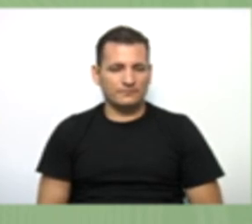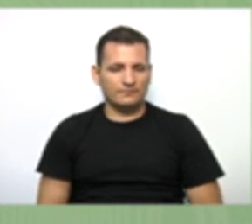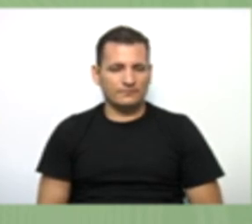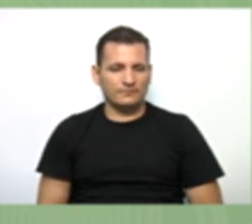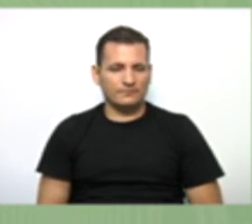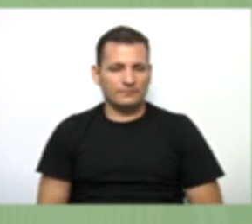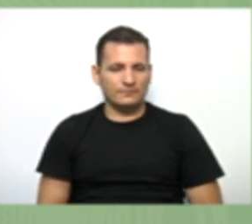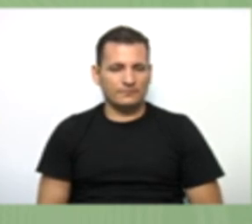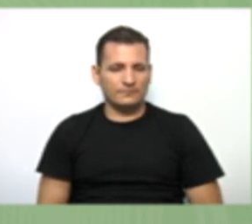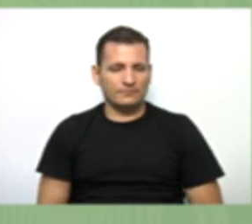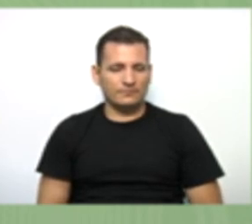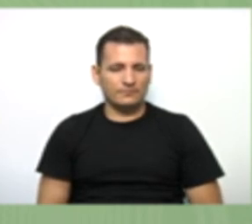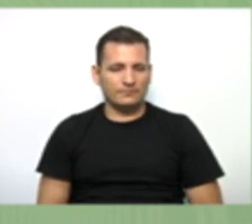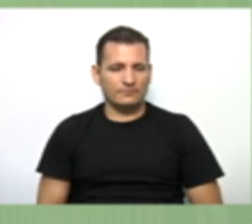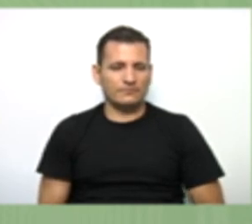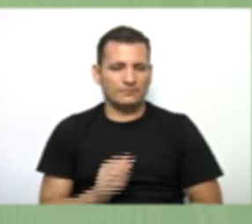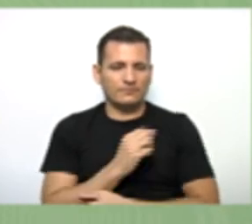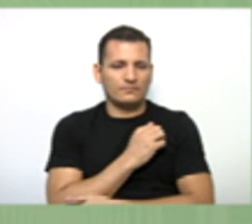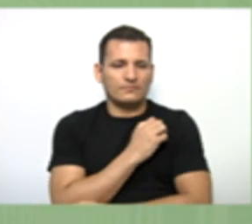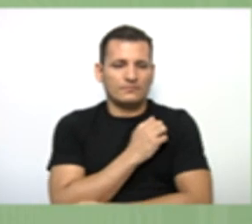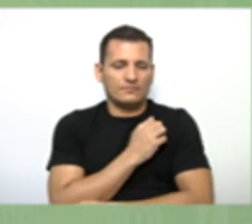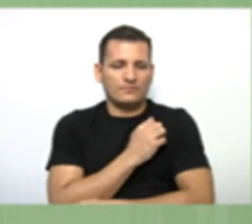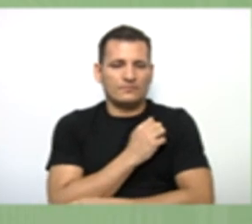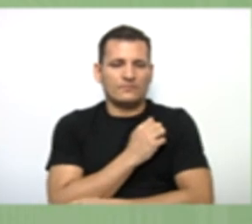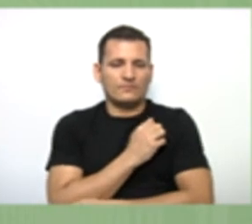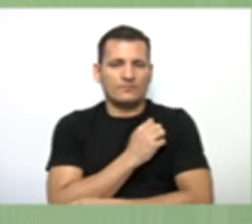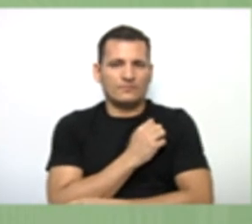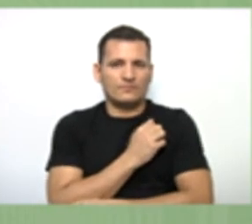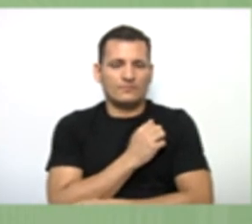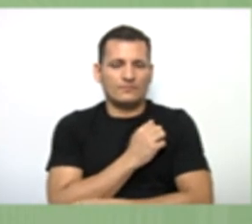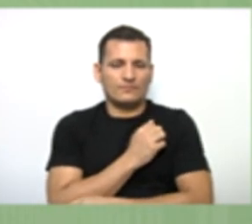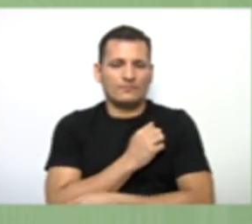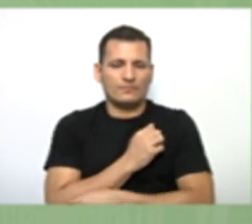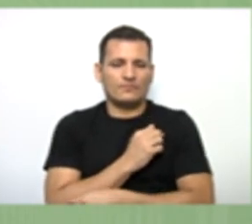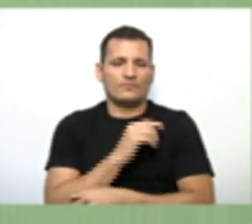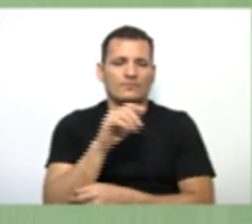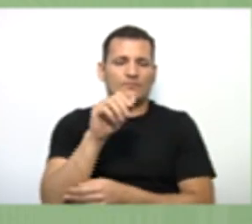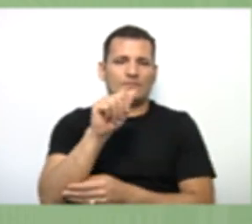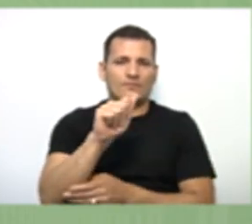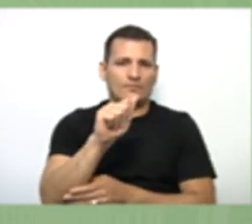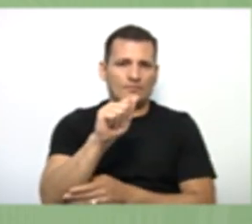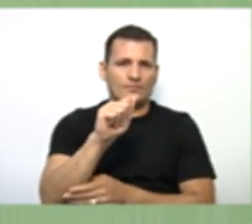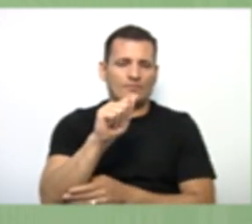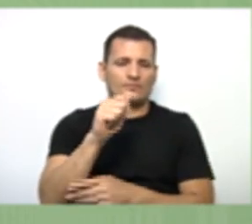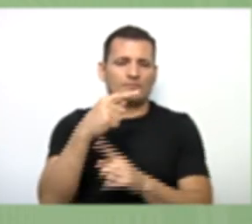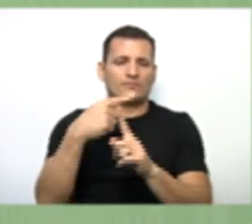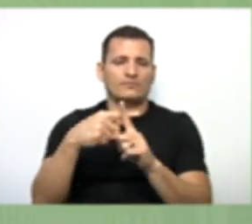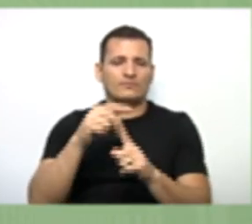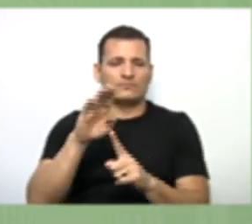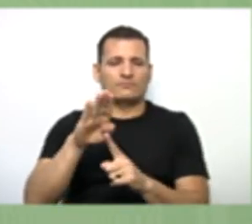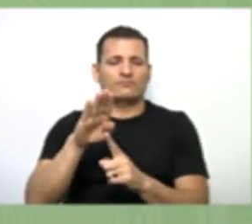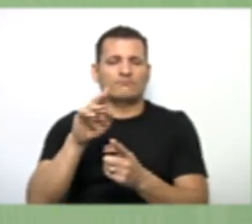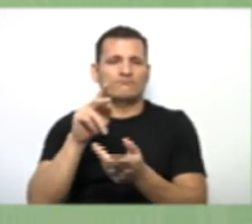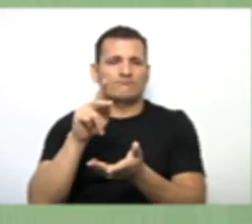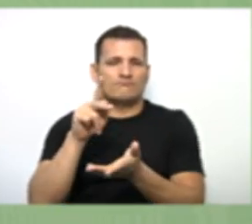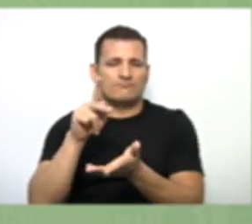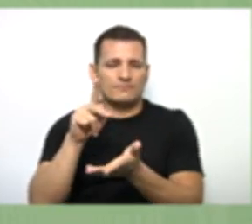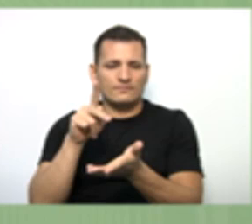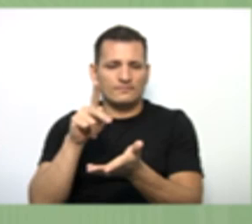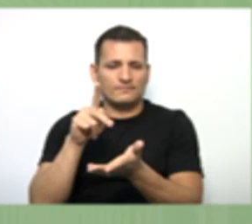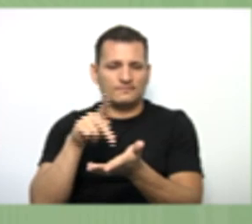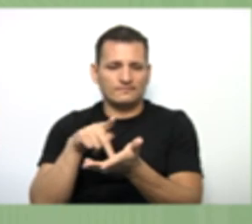lousa. O A mais B. O A mais B, ou quer dizer, o A mais B ele só vai ser verdadeiro